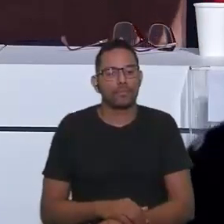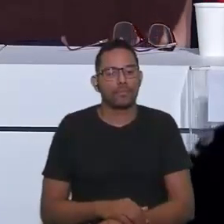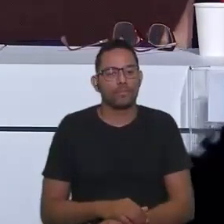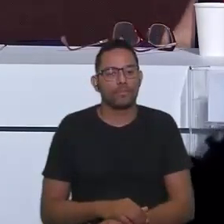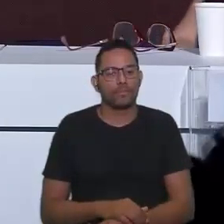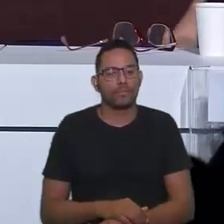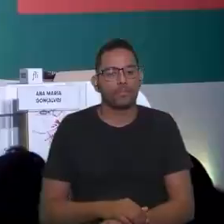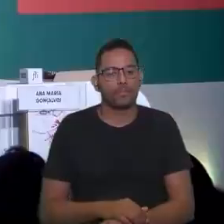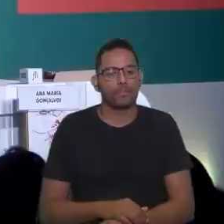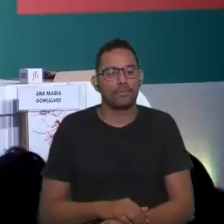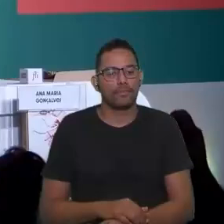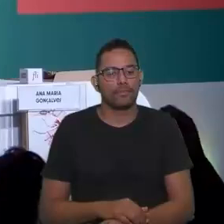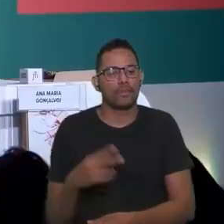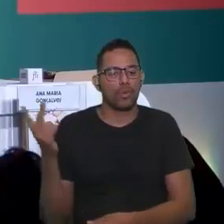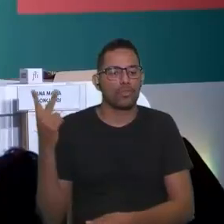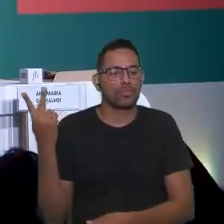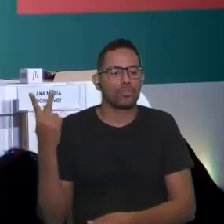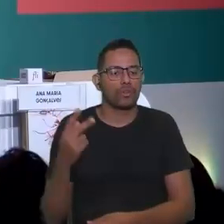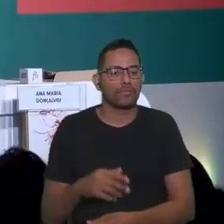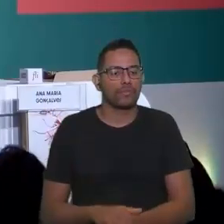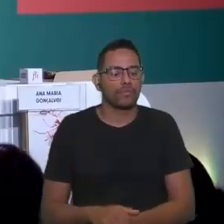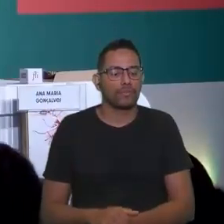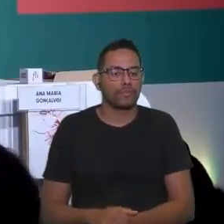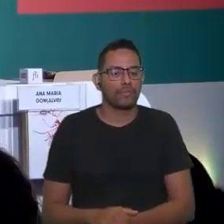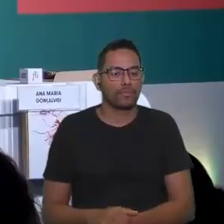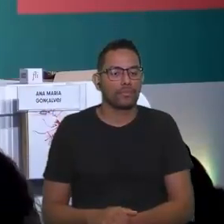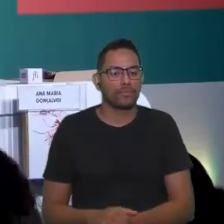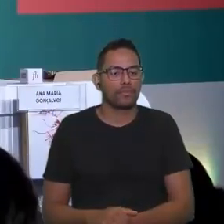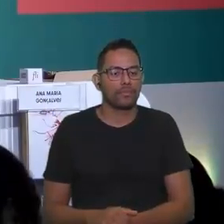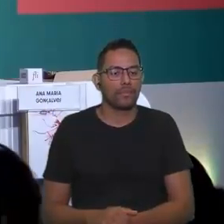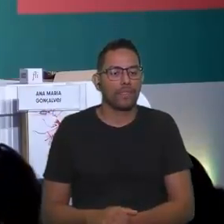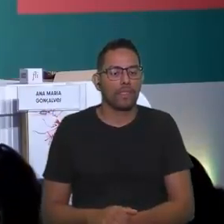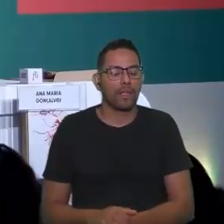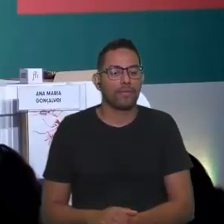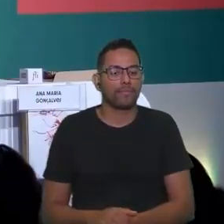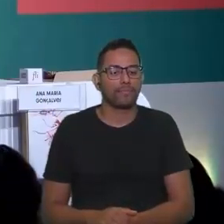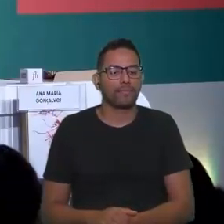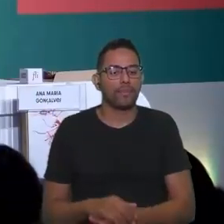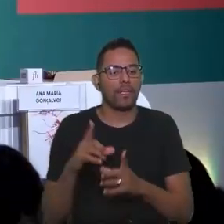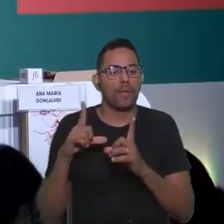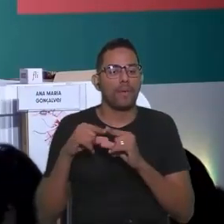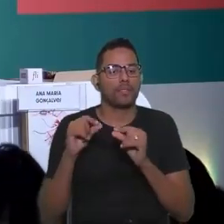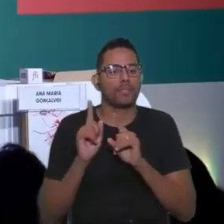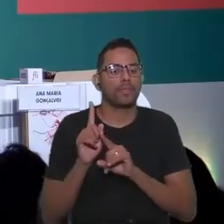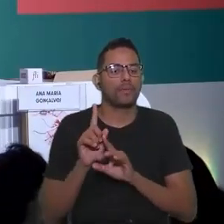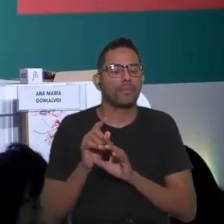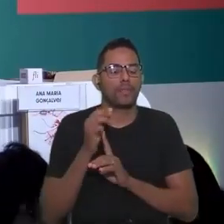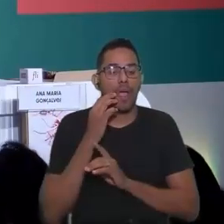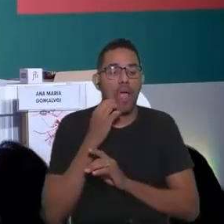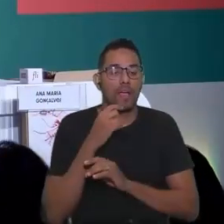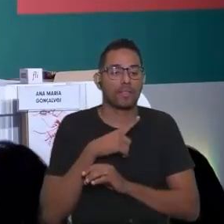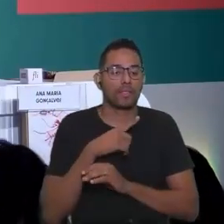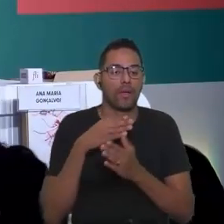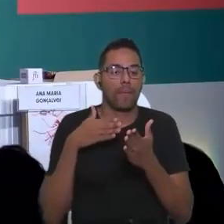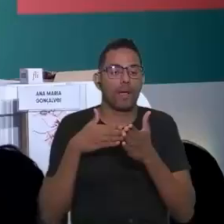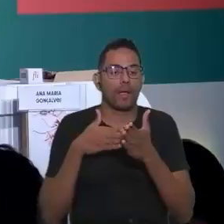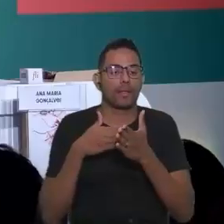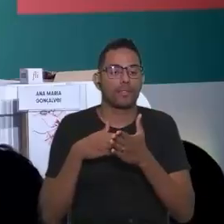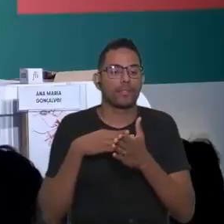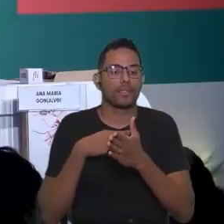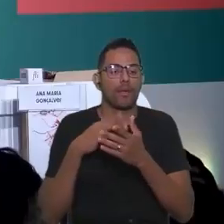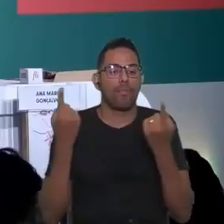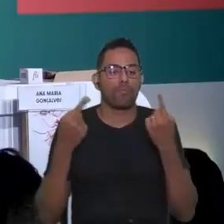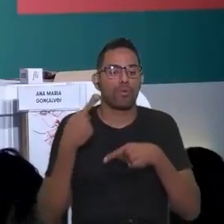Ocupação, Ana Maria e Walter Ugumãe. Exatamente. Ocupando. A gente afinou em Brasília, não. Em Brasília tínhamos uma barreira,